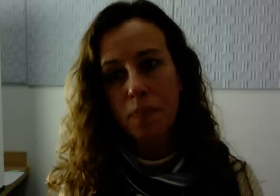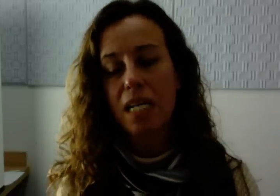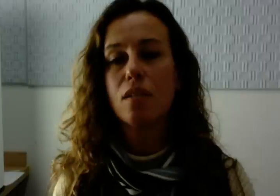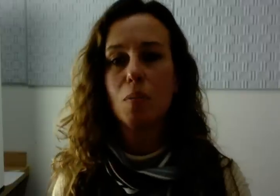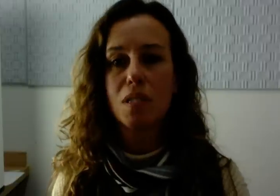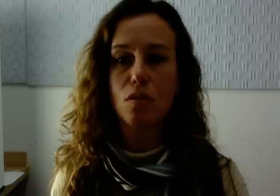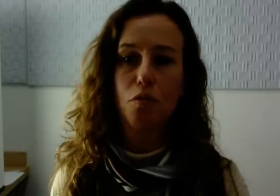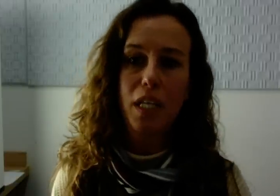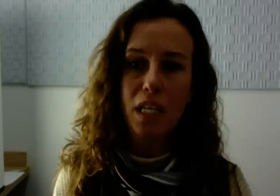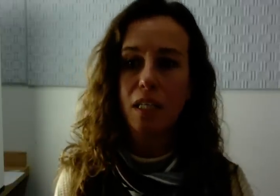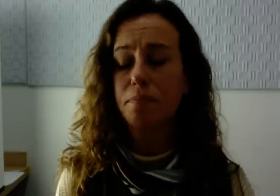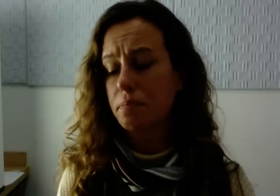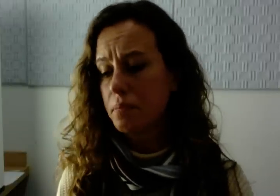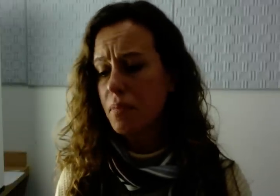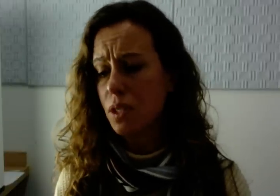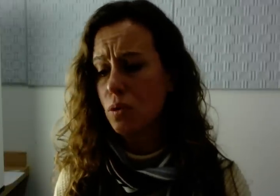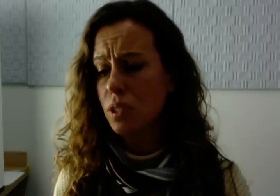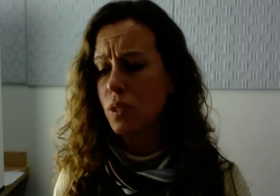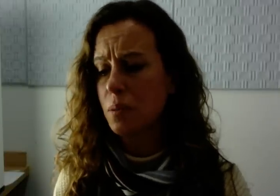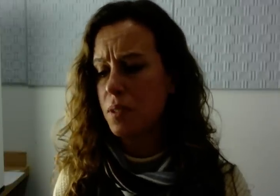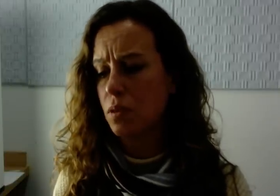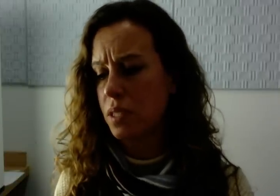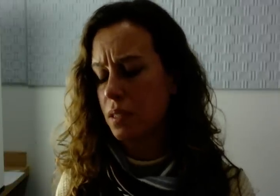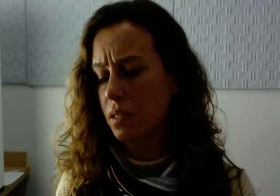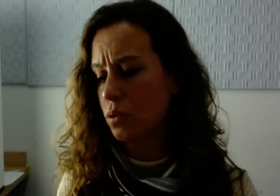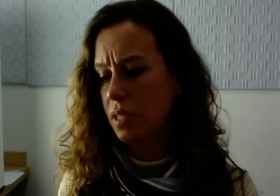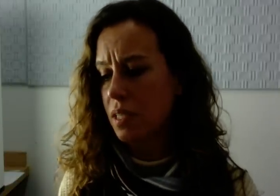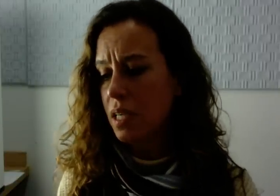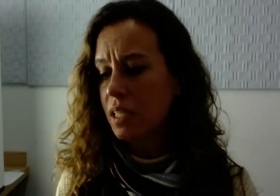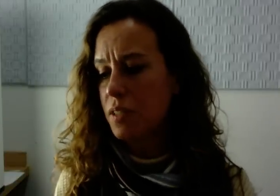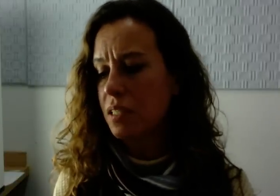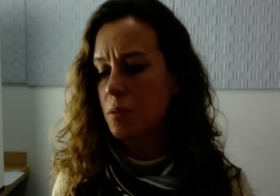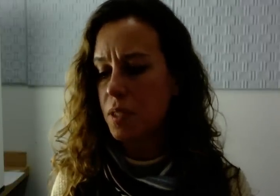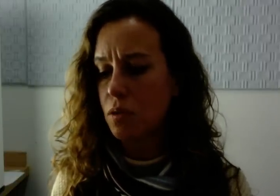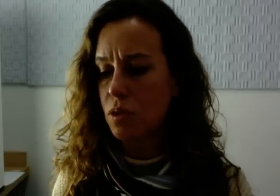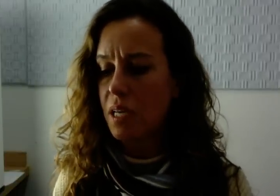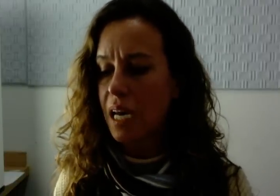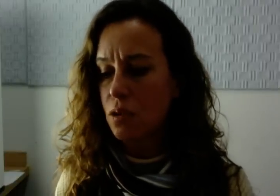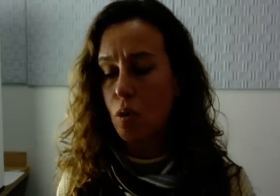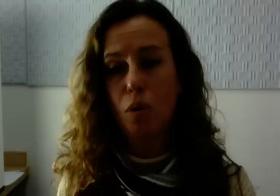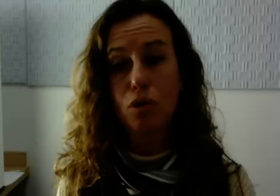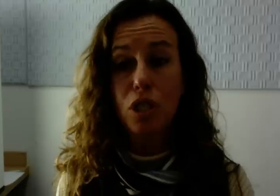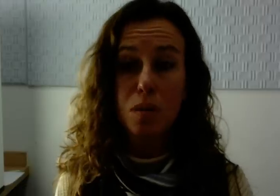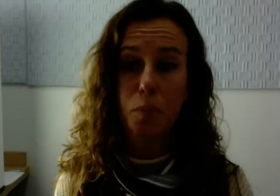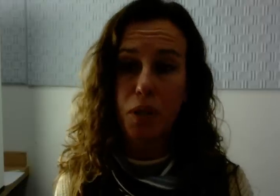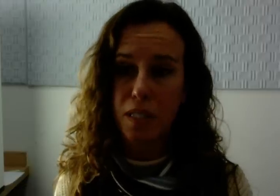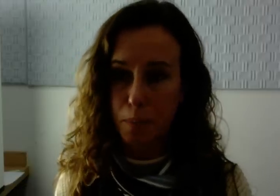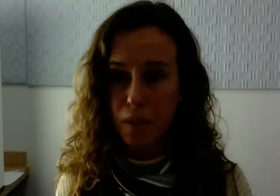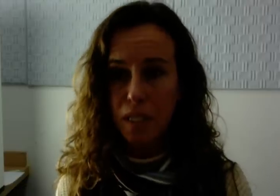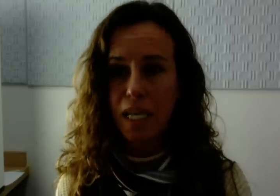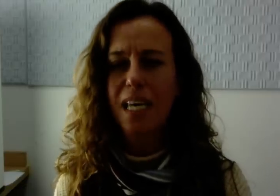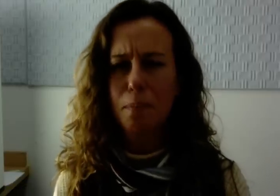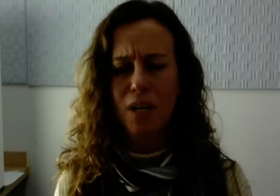tem assim como a esquizofrenia e outras doenças doença outras deficiências psicossociais como o autismo por